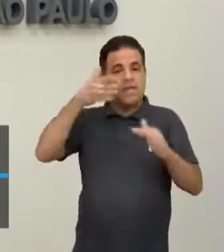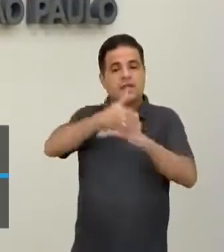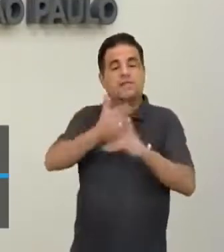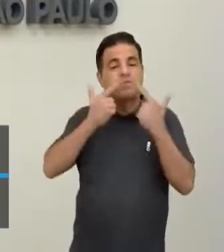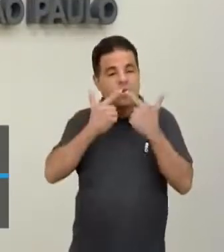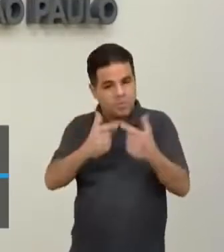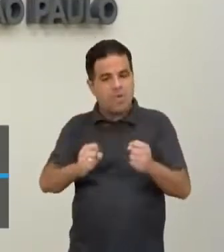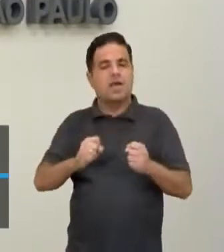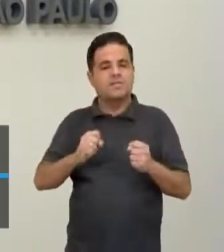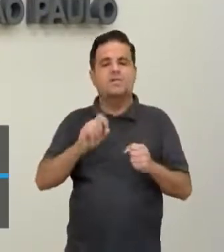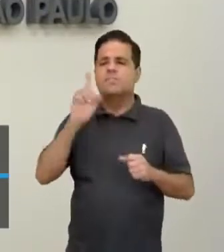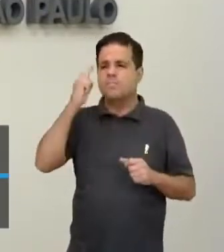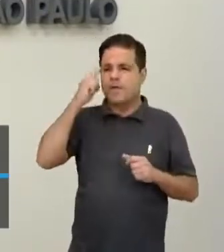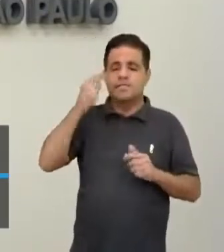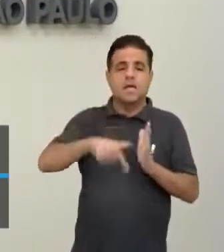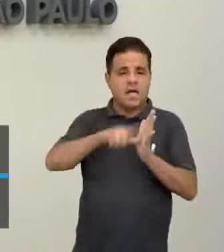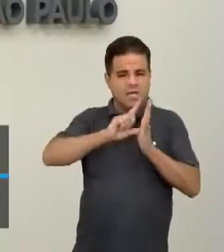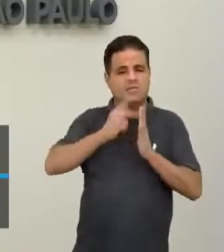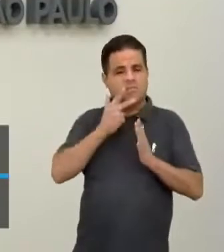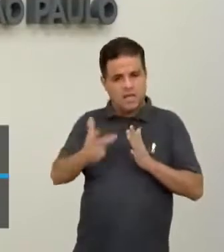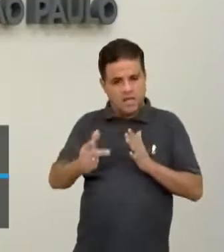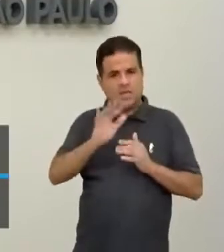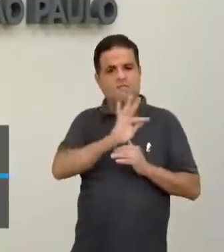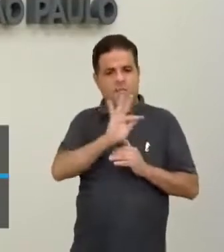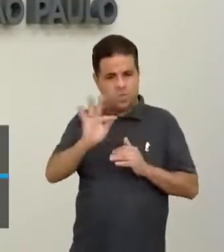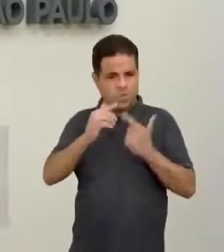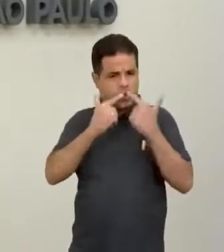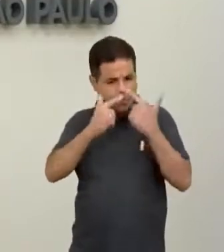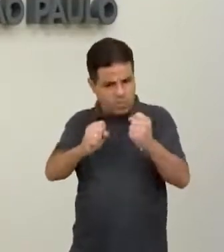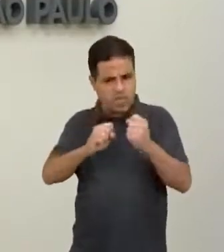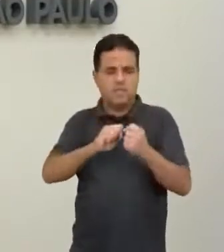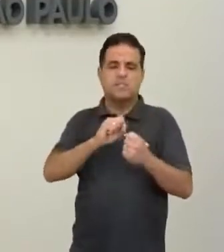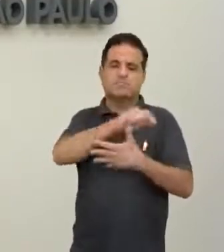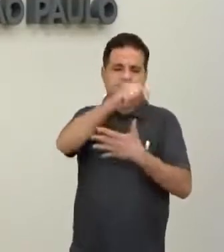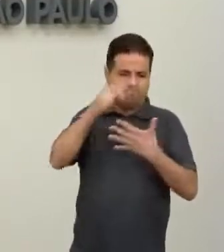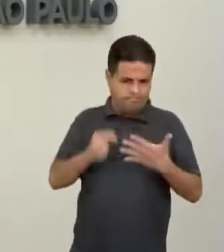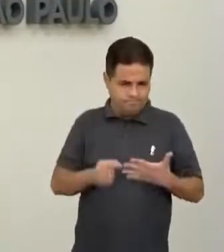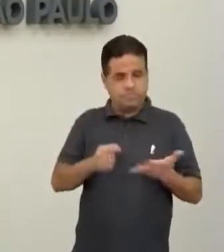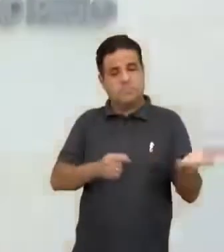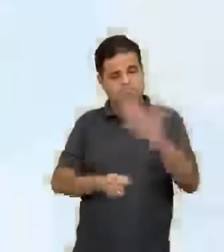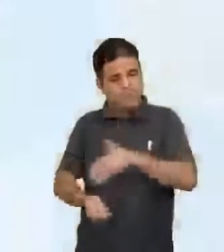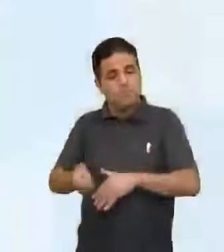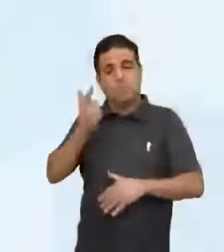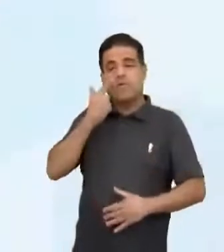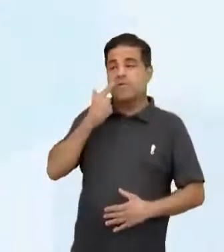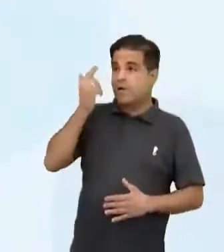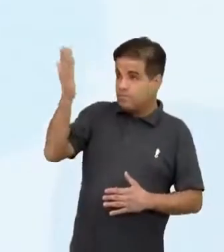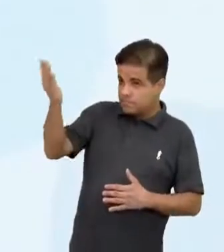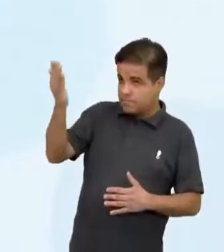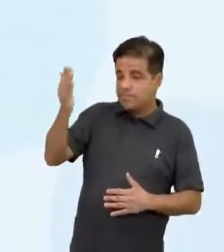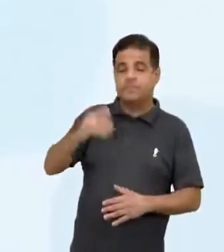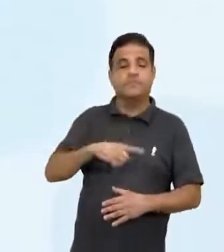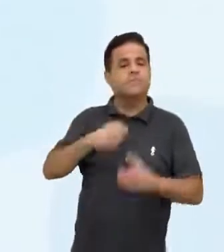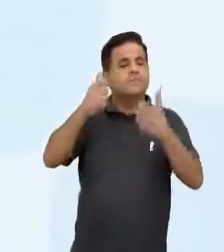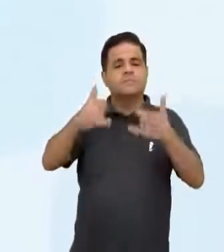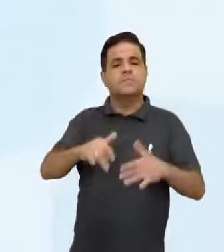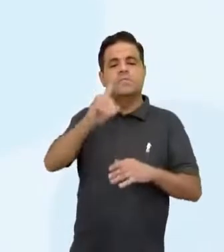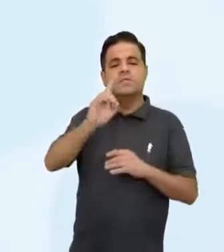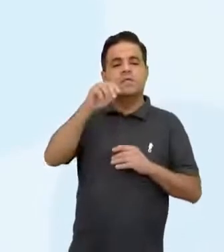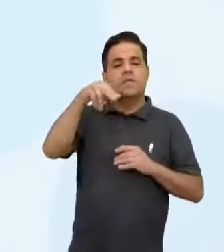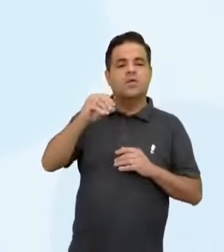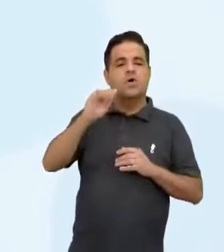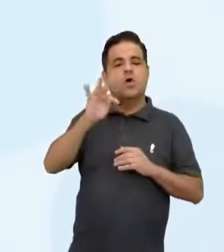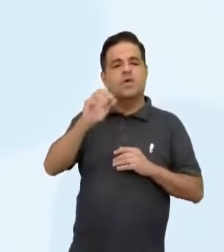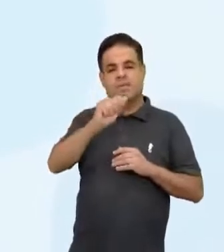linguagem figurada. Mas antes de falar de figuras de linguagem, dar nome a elas, né? Vamos ao que está na tela aí, ó. Denotação e